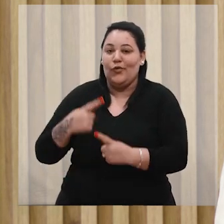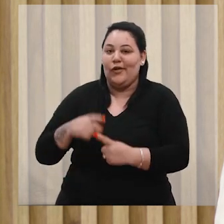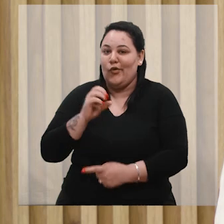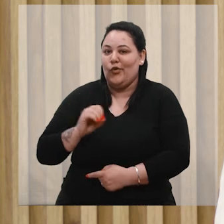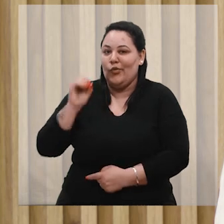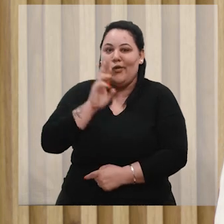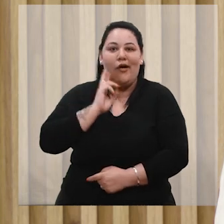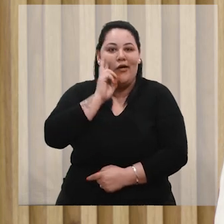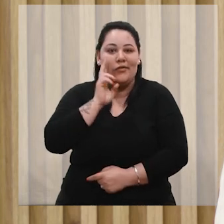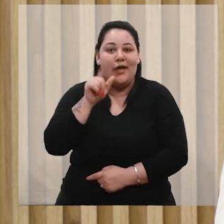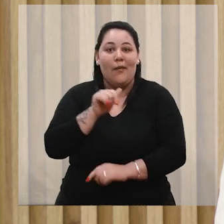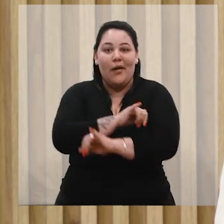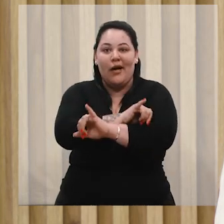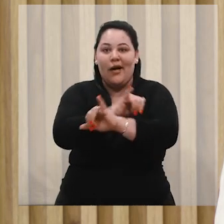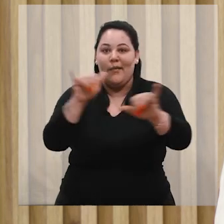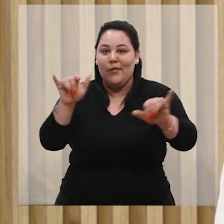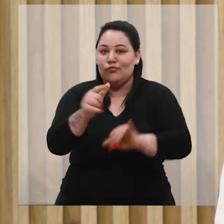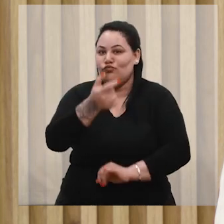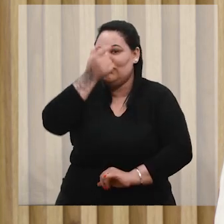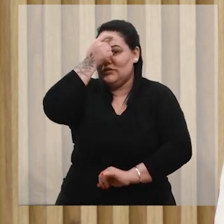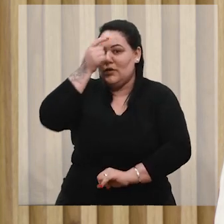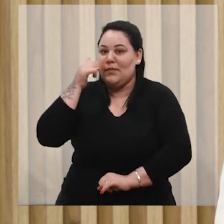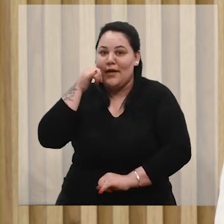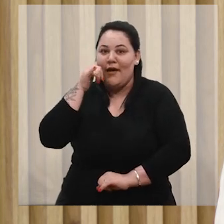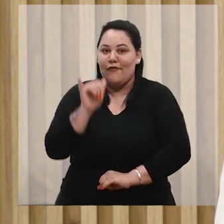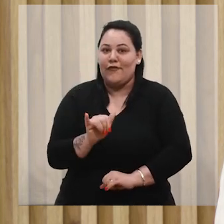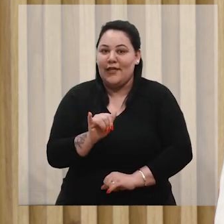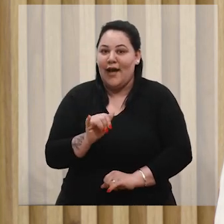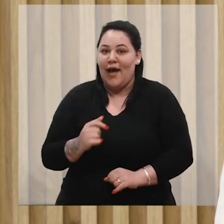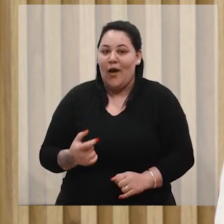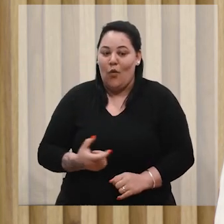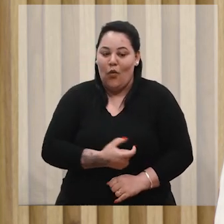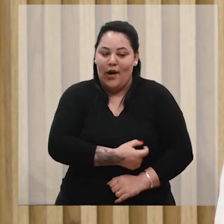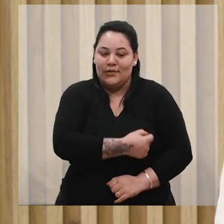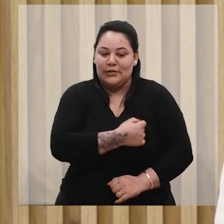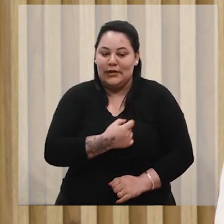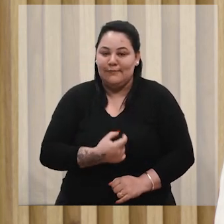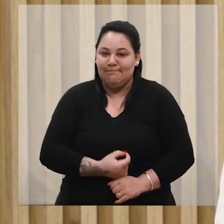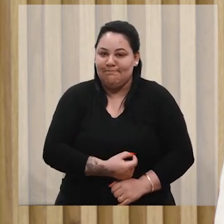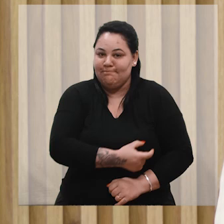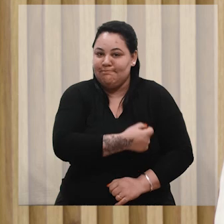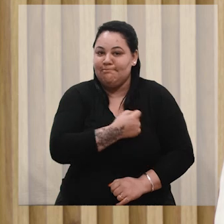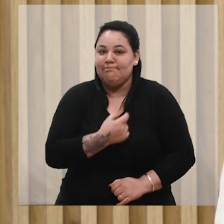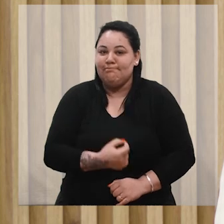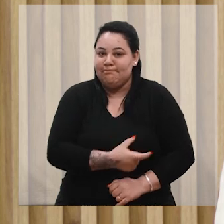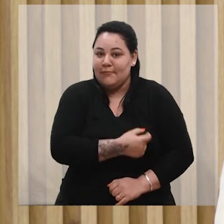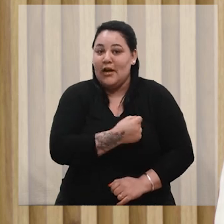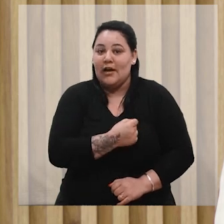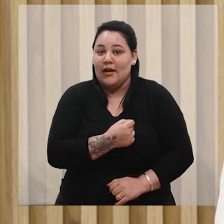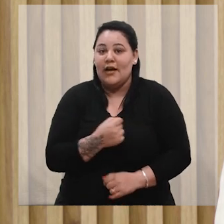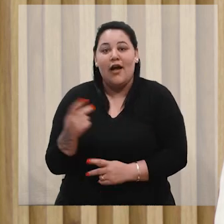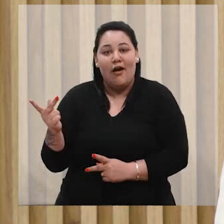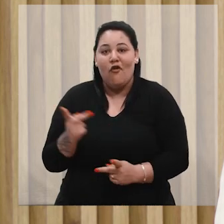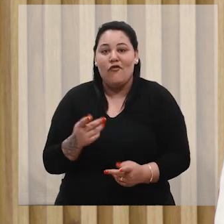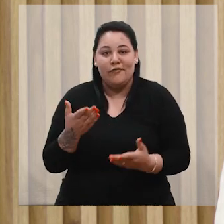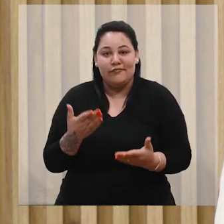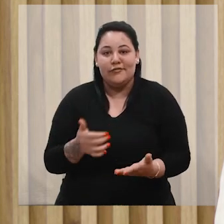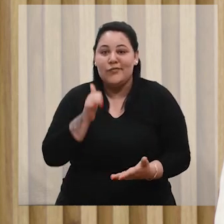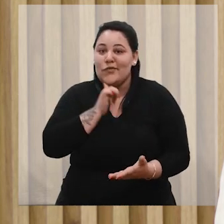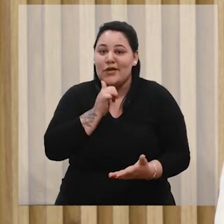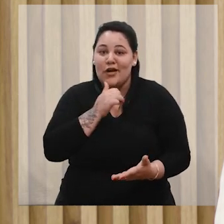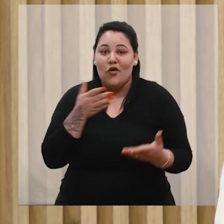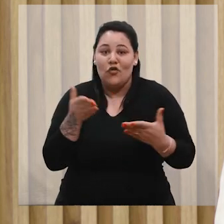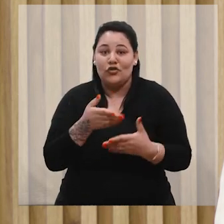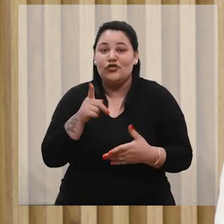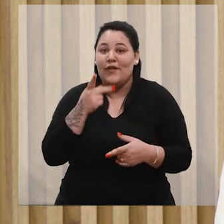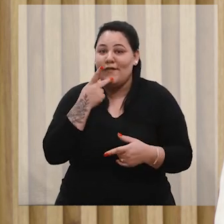Rosa, que é uma campanha de conscientização e prevenção do câncer de mama. E as convidadas de hoje vão nos ajudar a falar mais